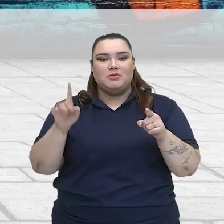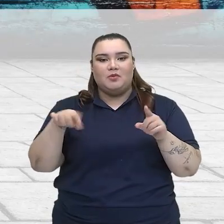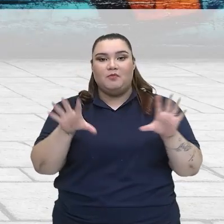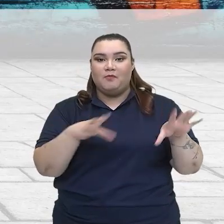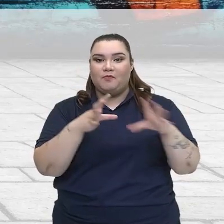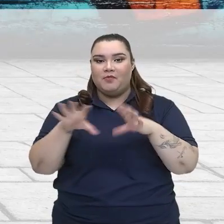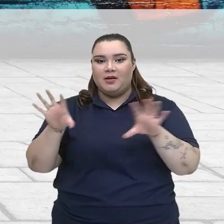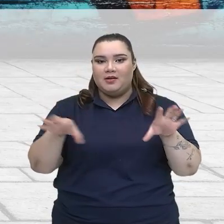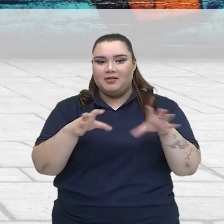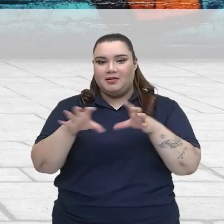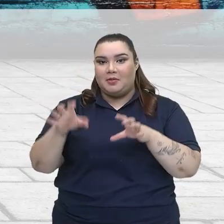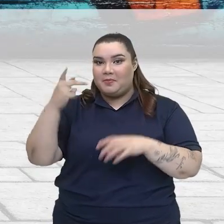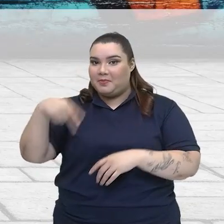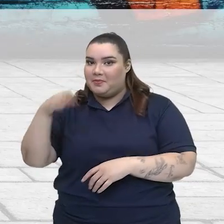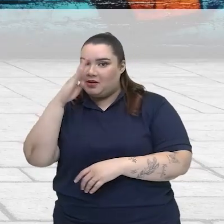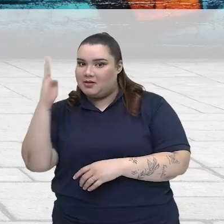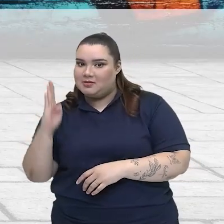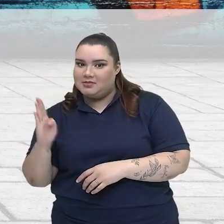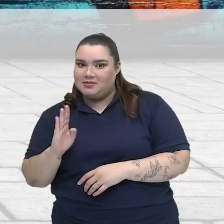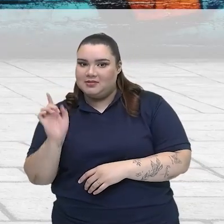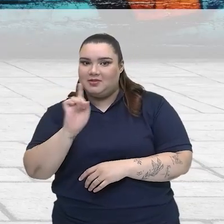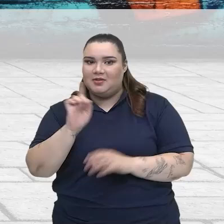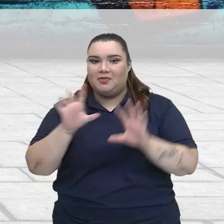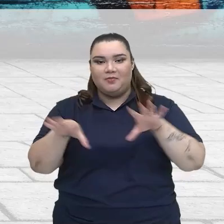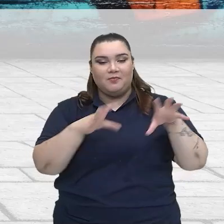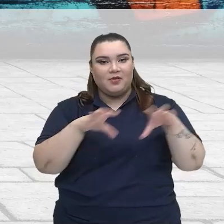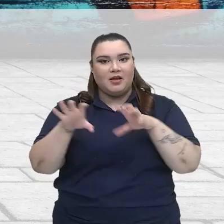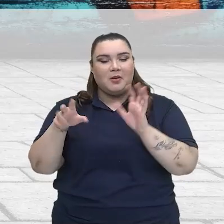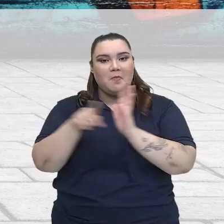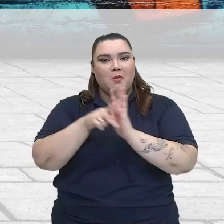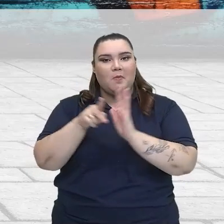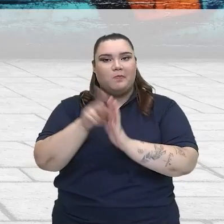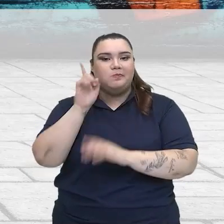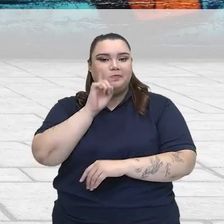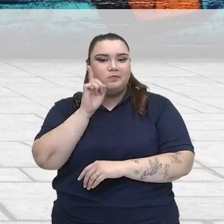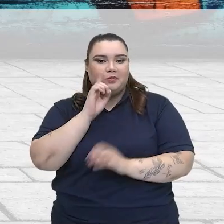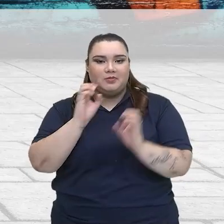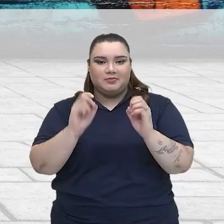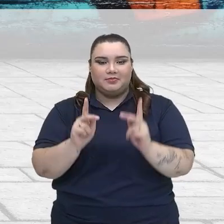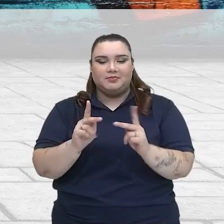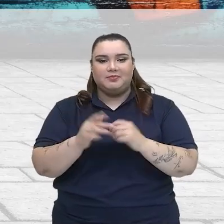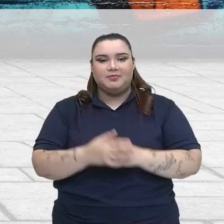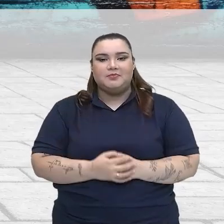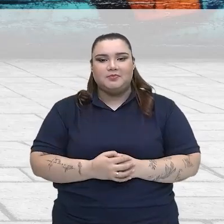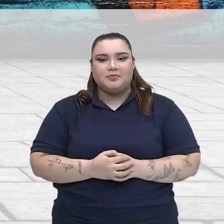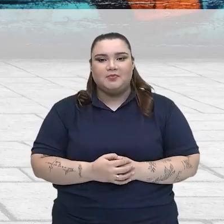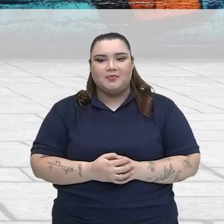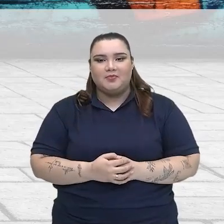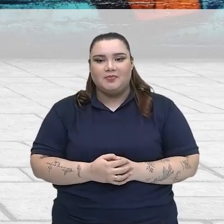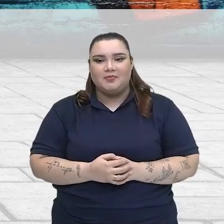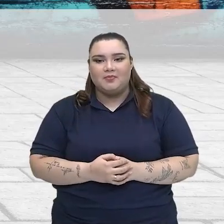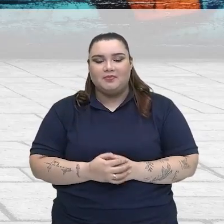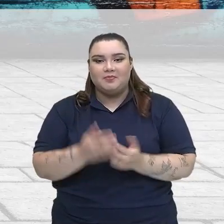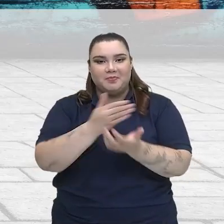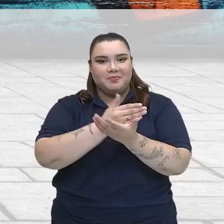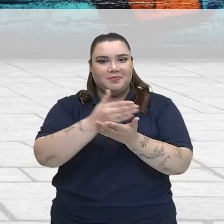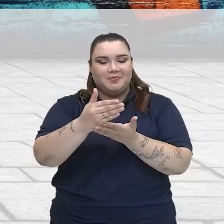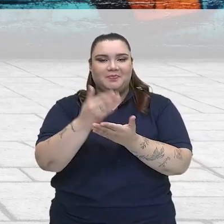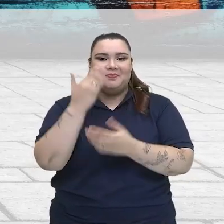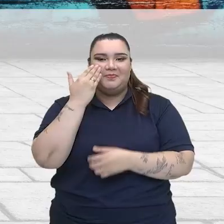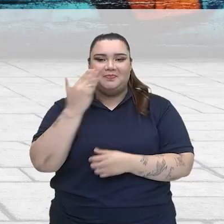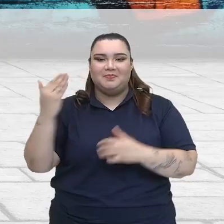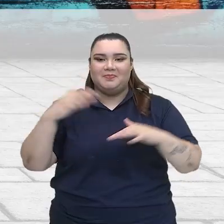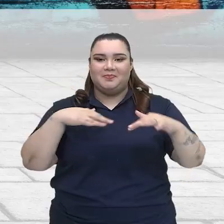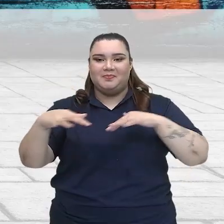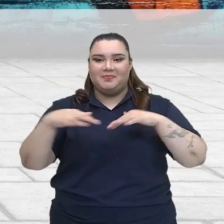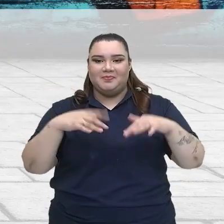do locking, que é o funk, não o funk brasileiro, funk dos Estados Unidos, tá bom? Vamos lá? Vamos lá, DJ,